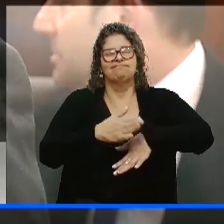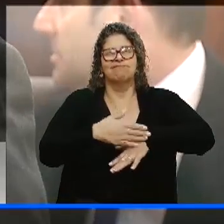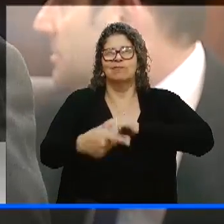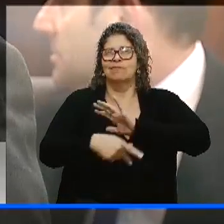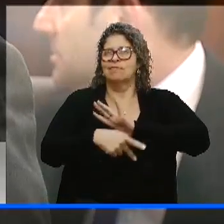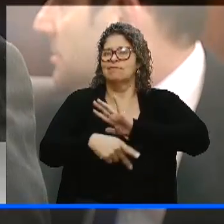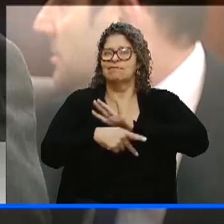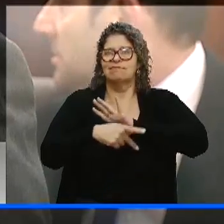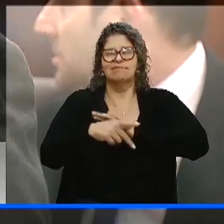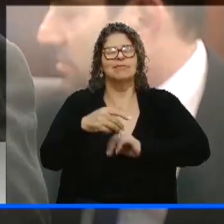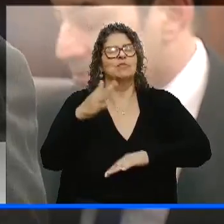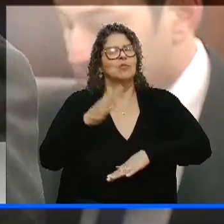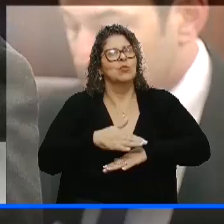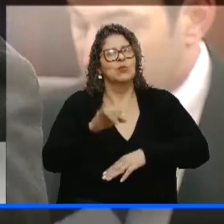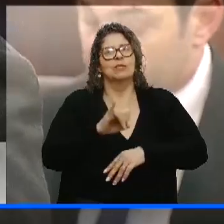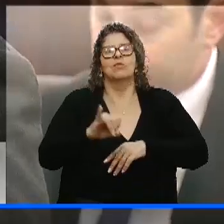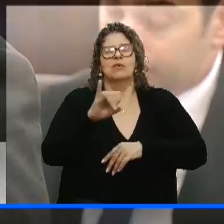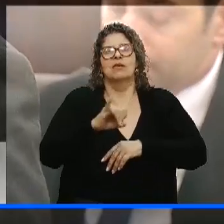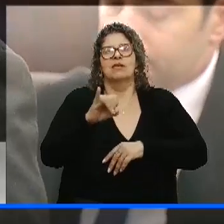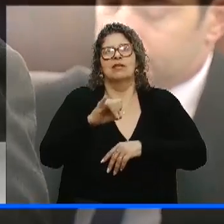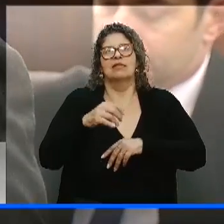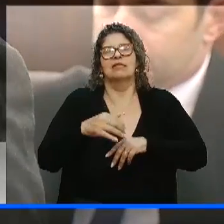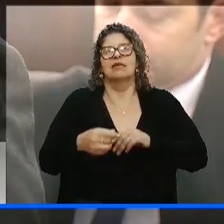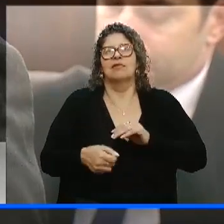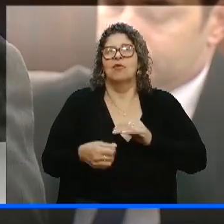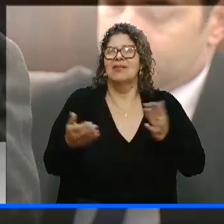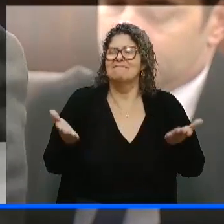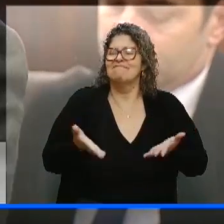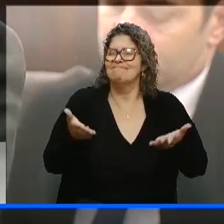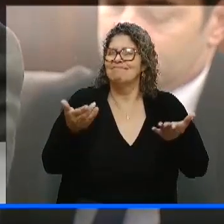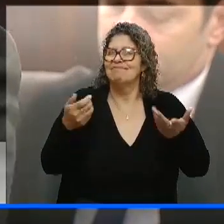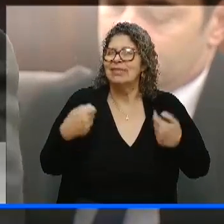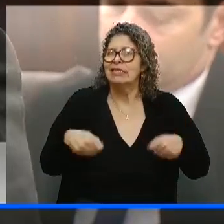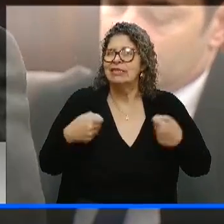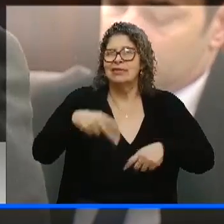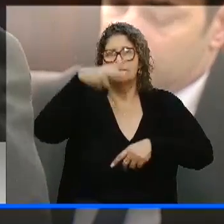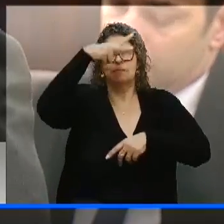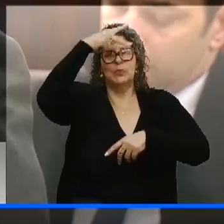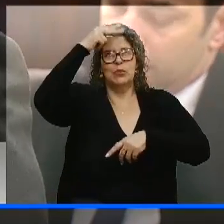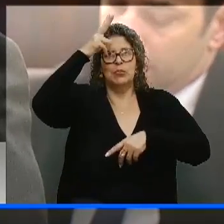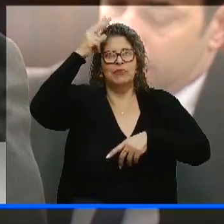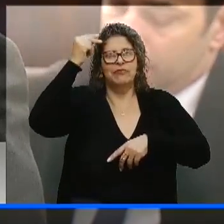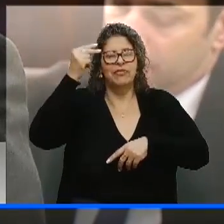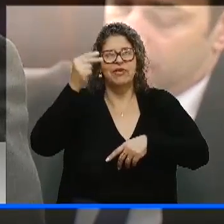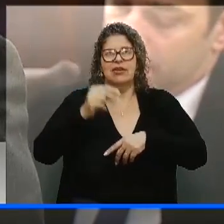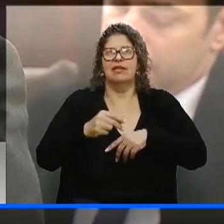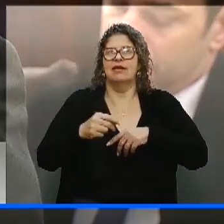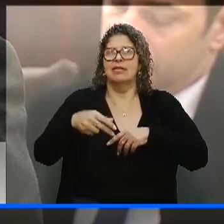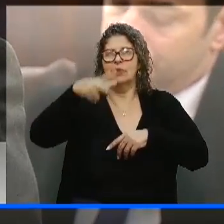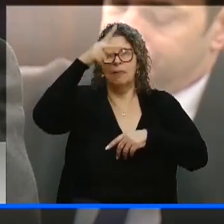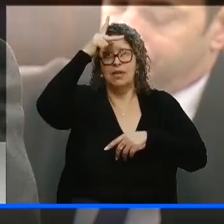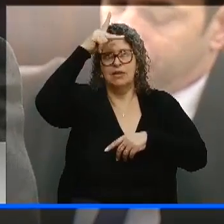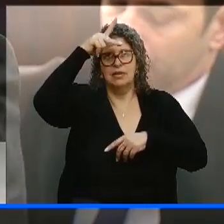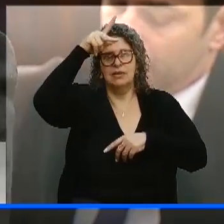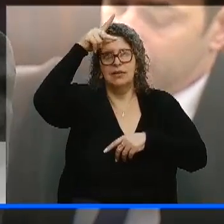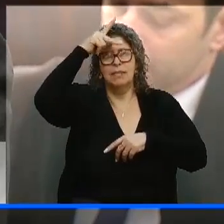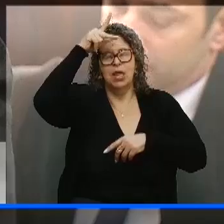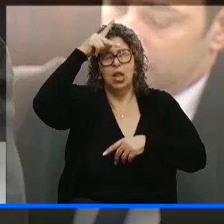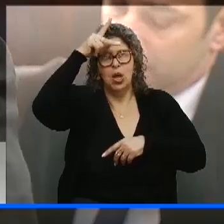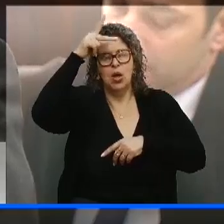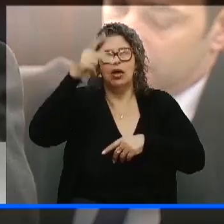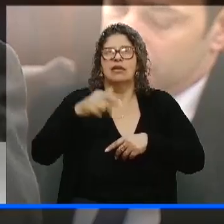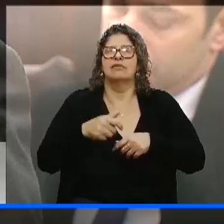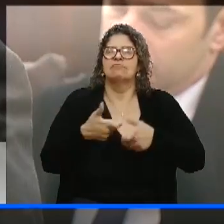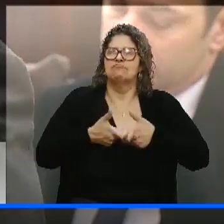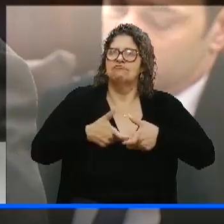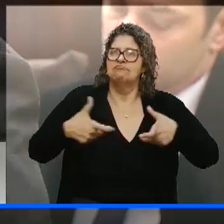importante para nosso estado vive a sua maior representatividade com a prefeita a maior cidade da região a cidade de pelotas que